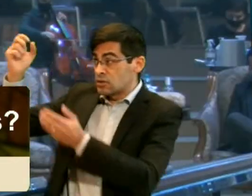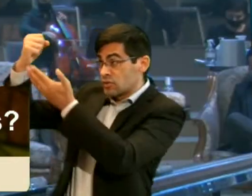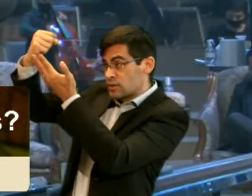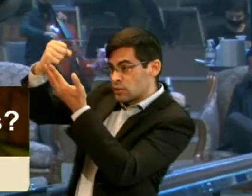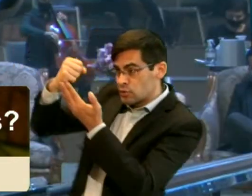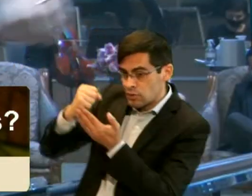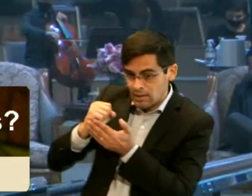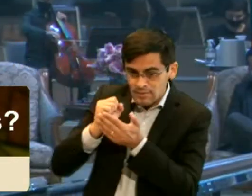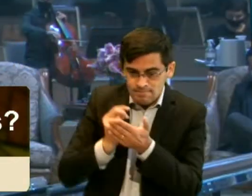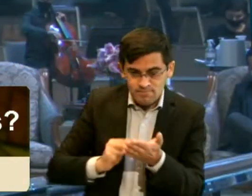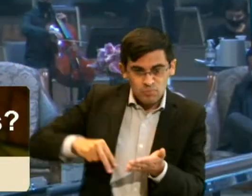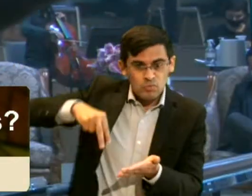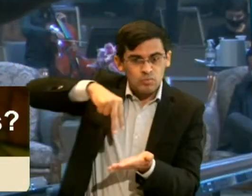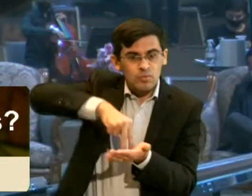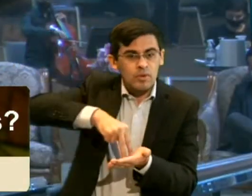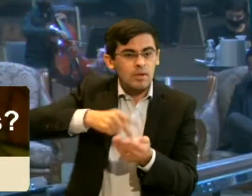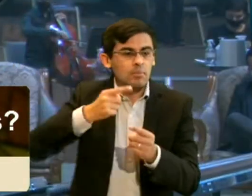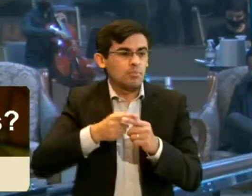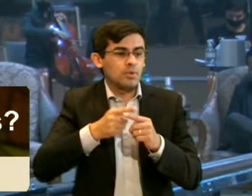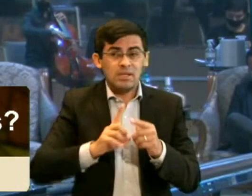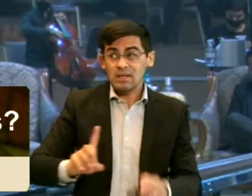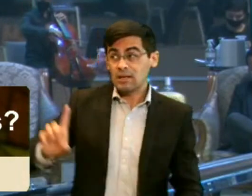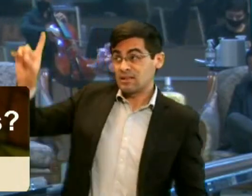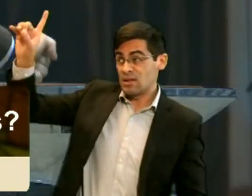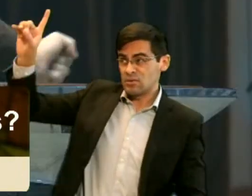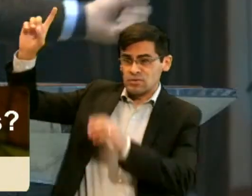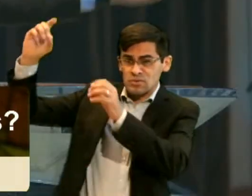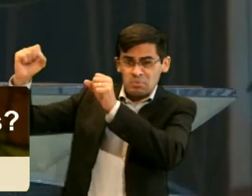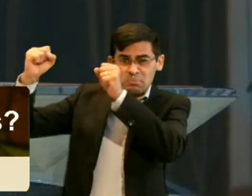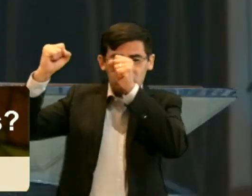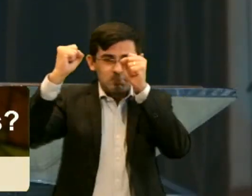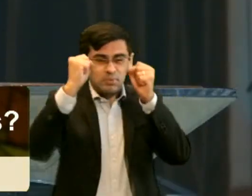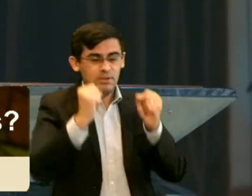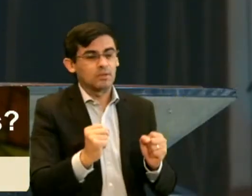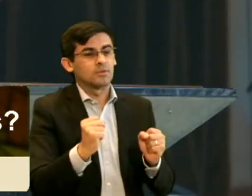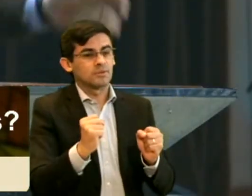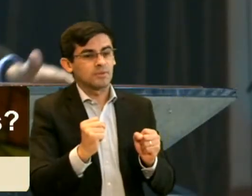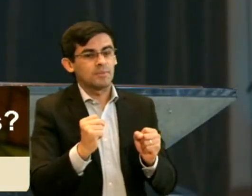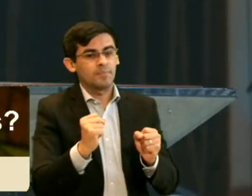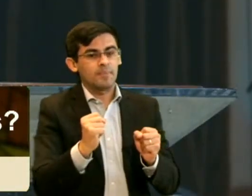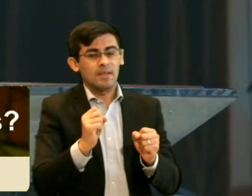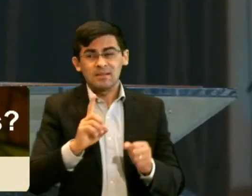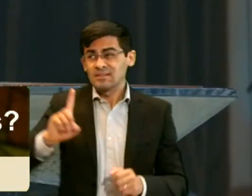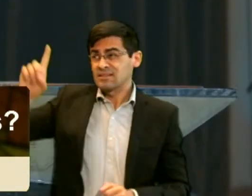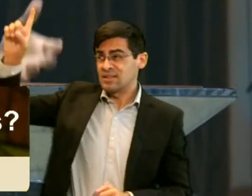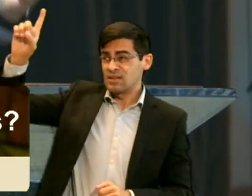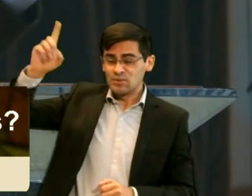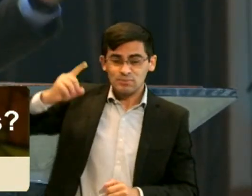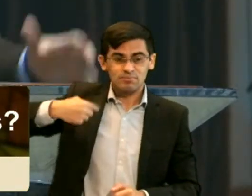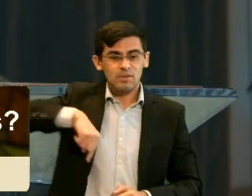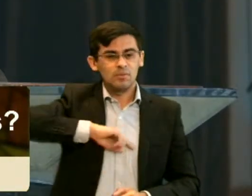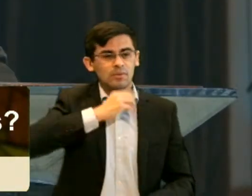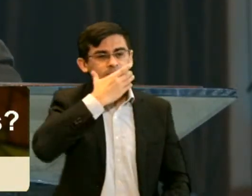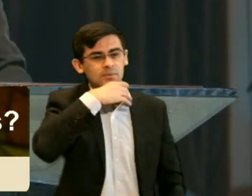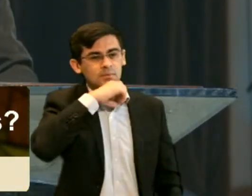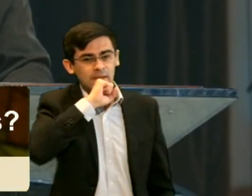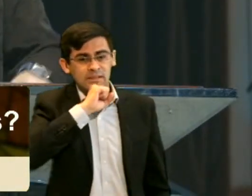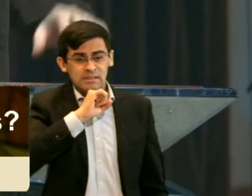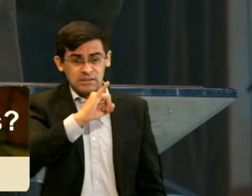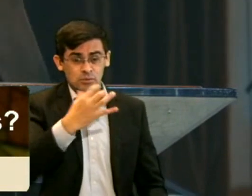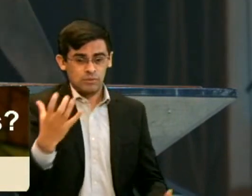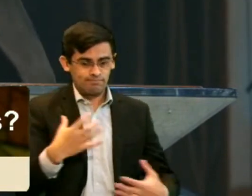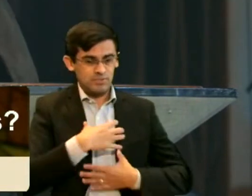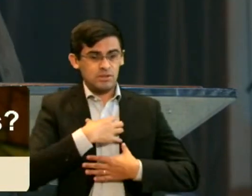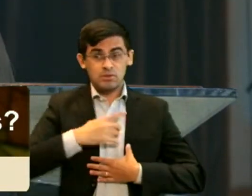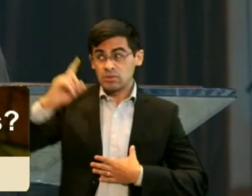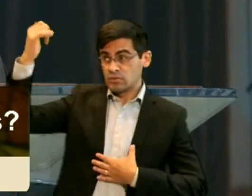das cinzas. Ele é Deus Todo-Poderoso. Ele é o nosso Pai. Se hoje Ele falou contigo e você